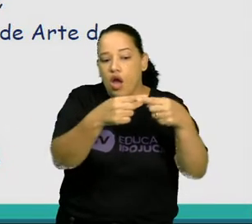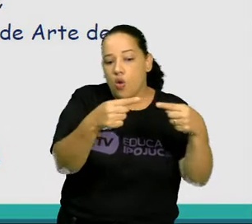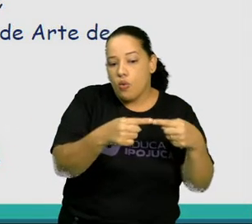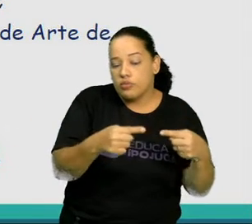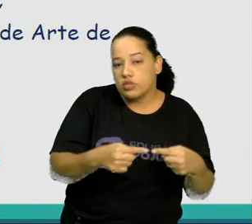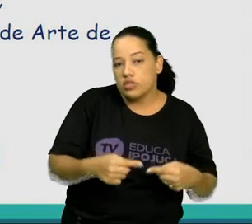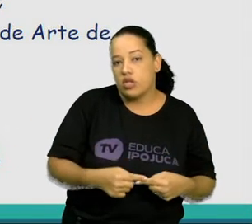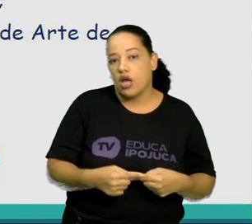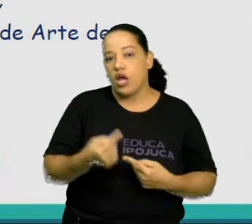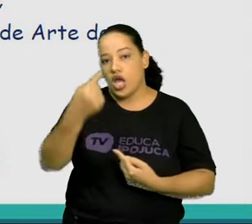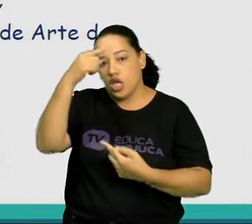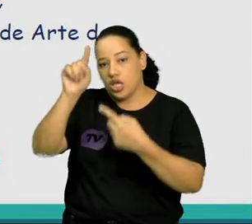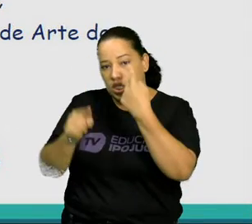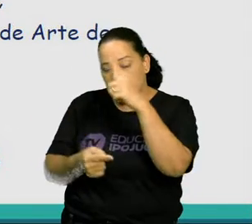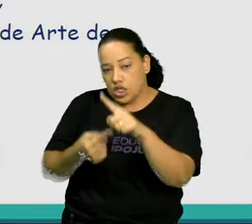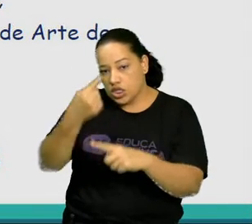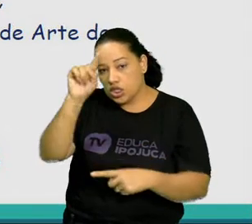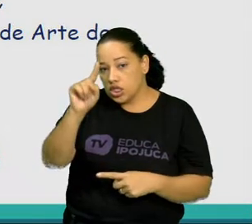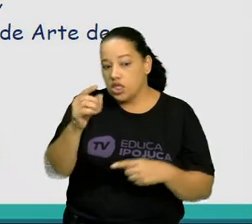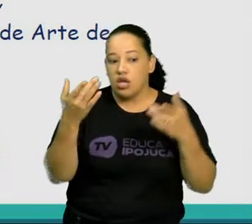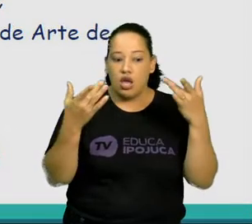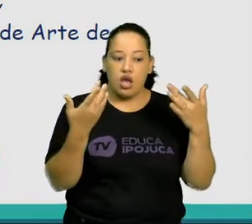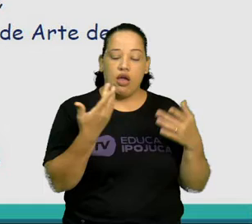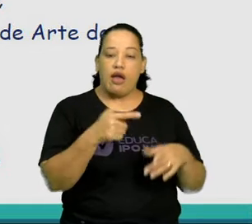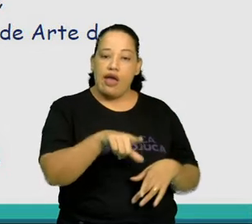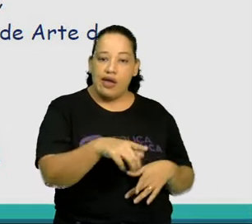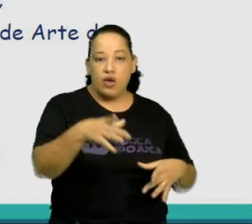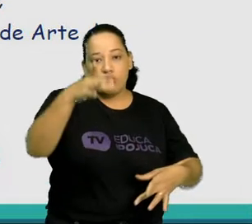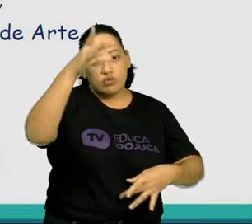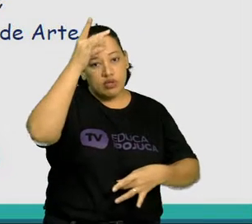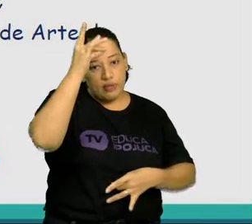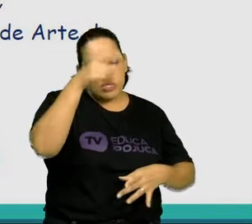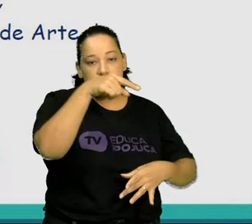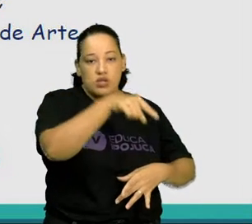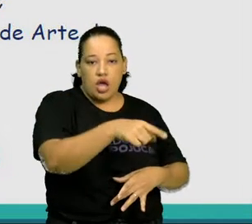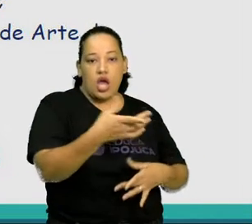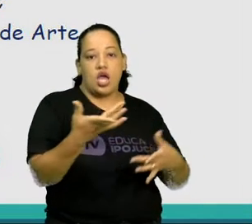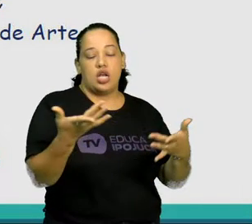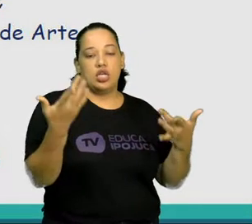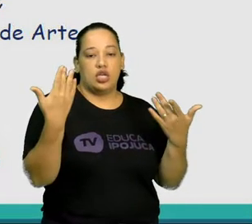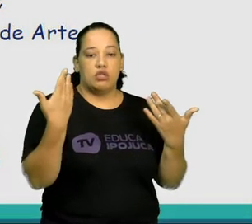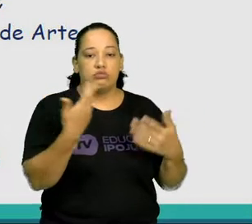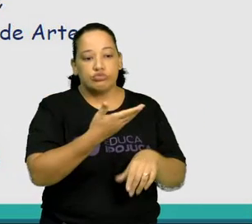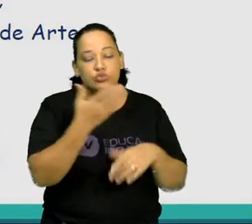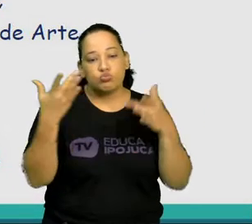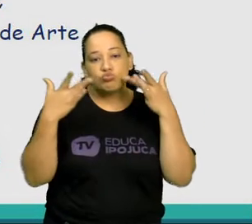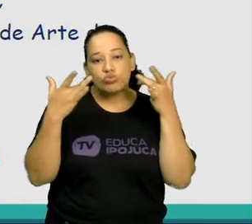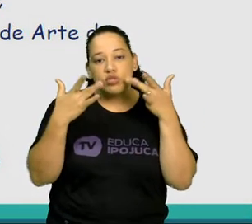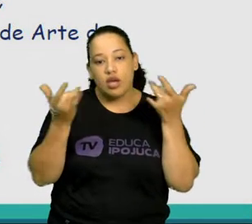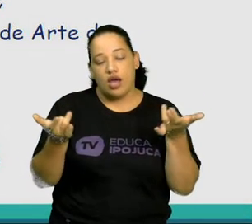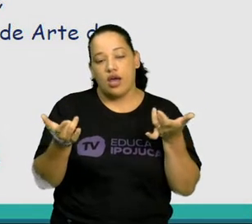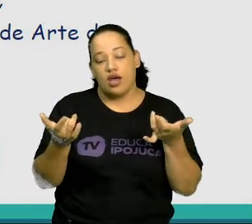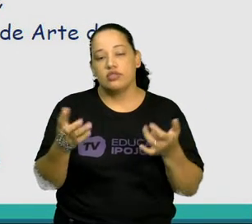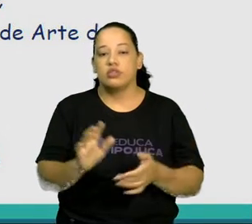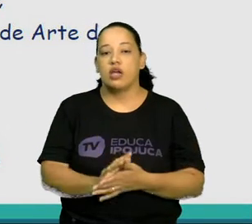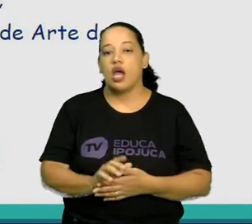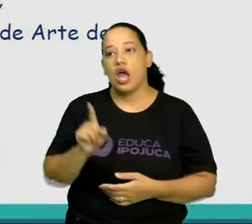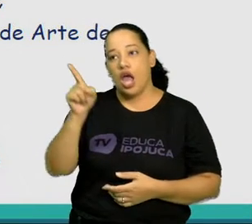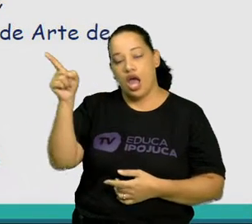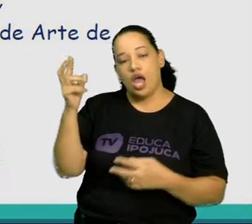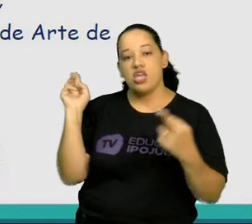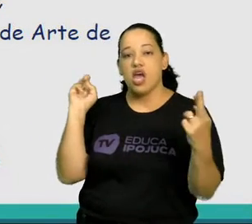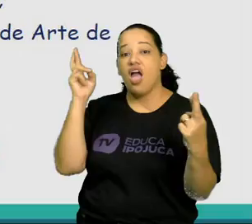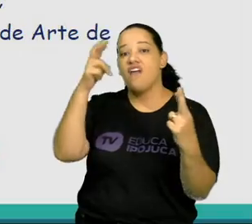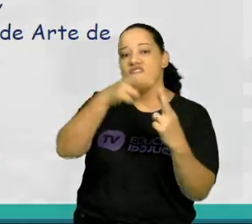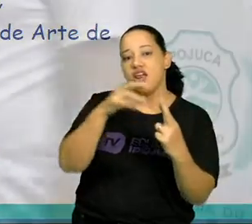maneira de interpretação para o teatro, e suas maiores referências são Konstantin